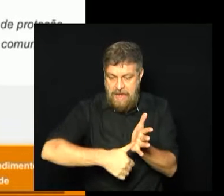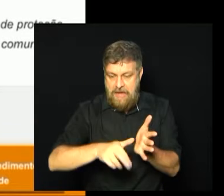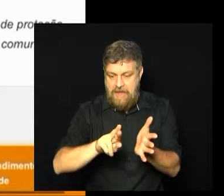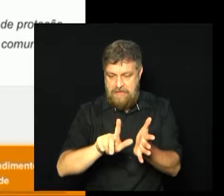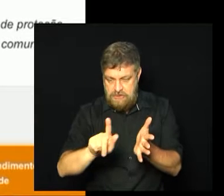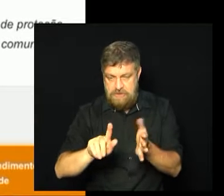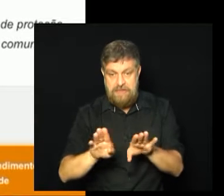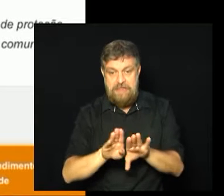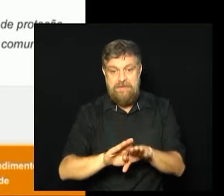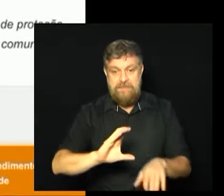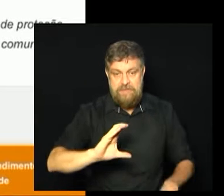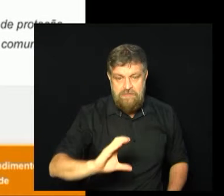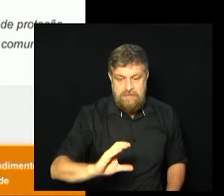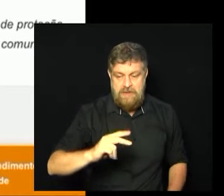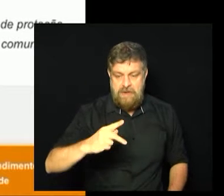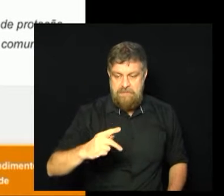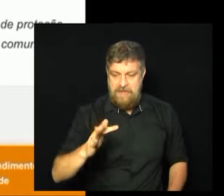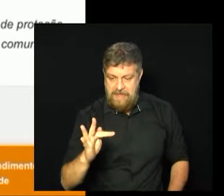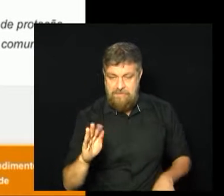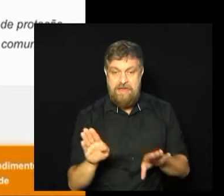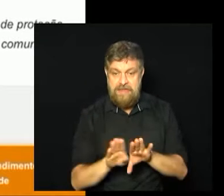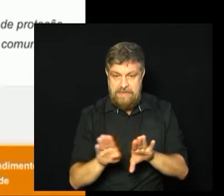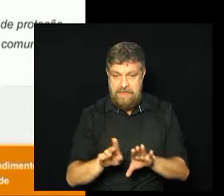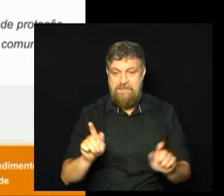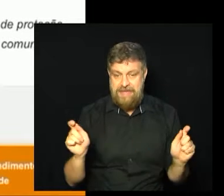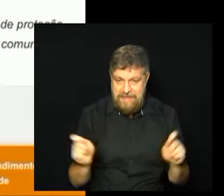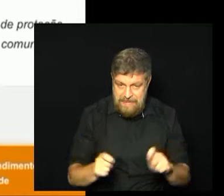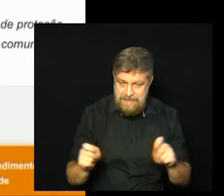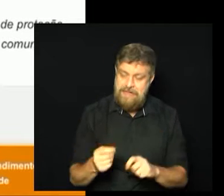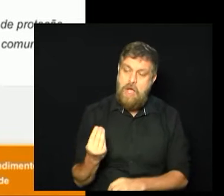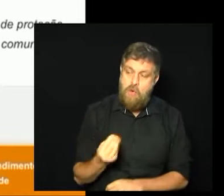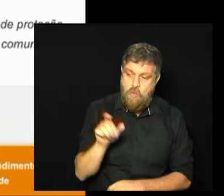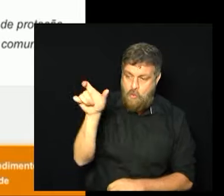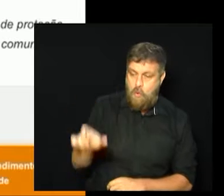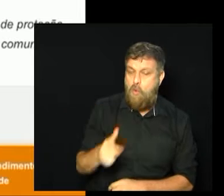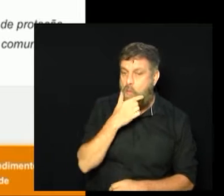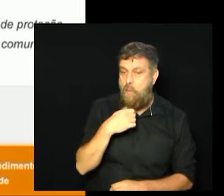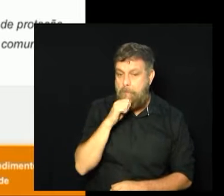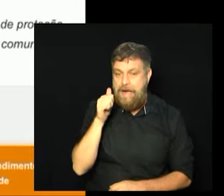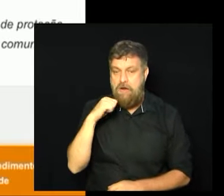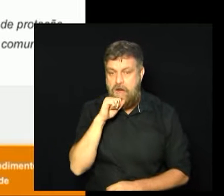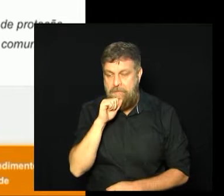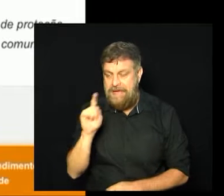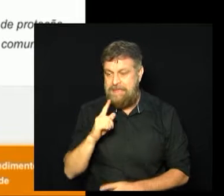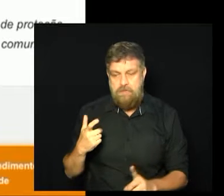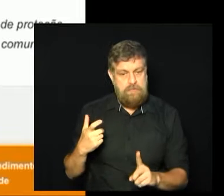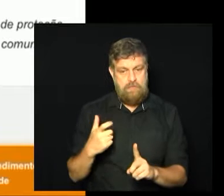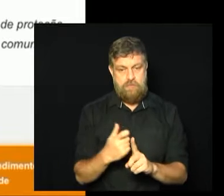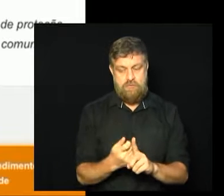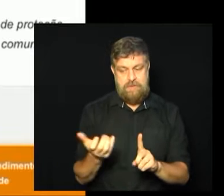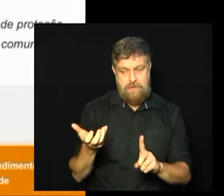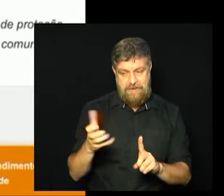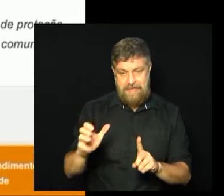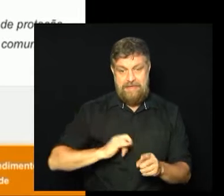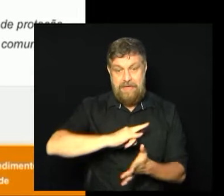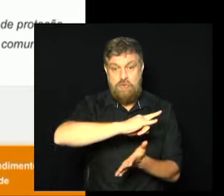CPF. Também há possibilidade, caso os pais não autorizem essa vacinação, tem que